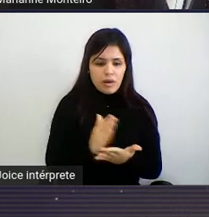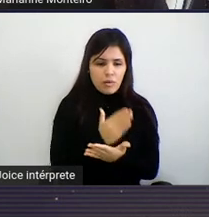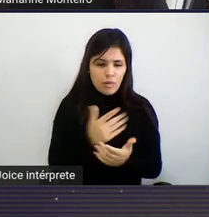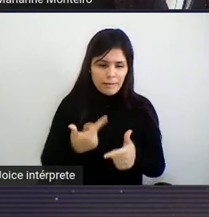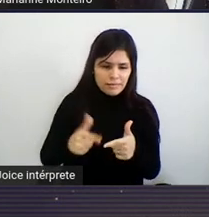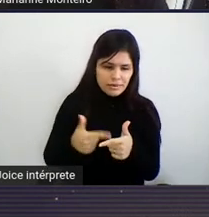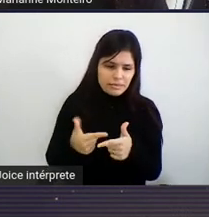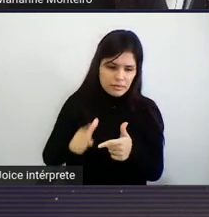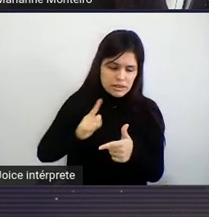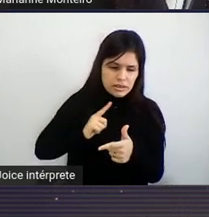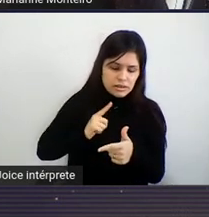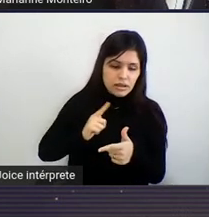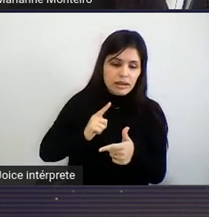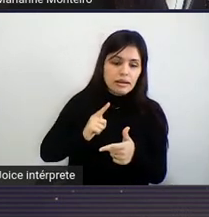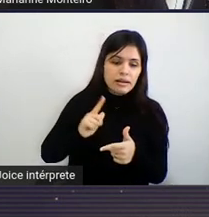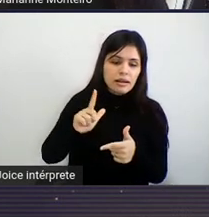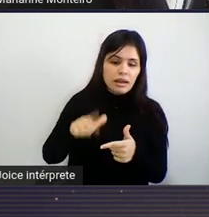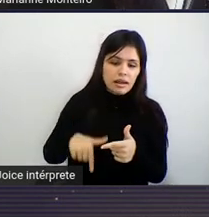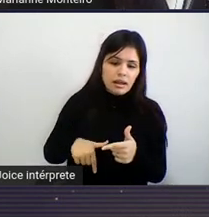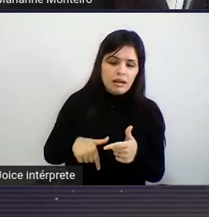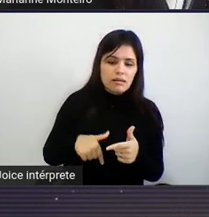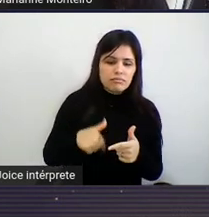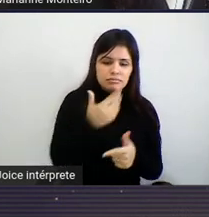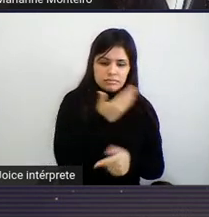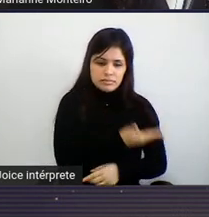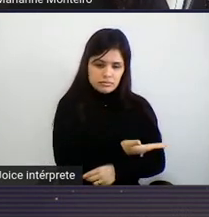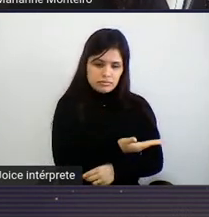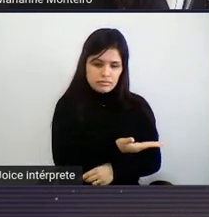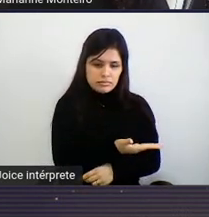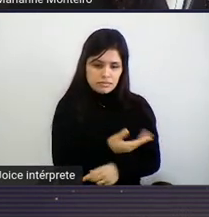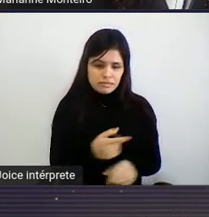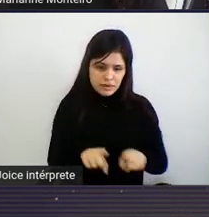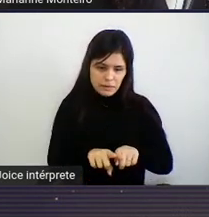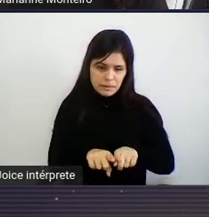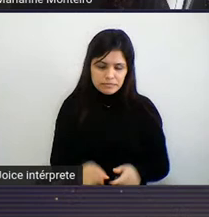Python, são NumPy e Matplotlib, por exemplo.